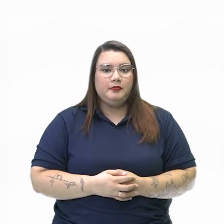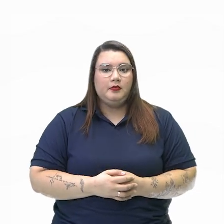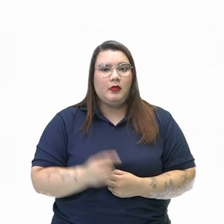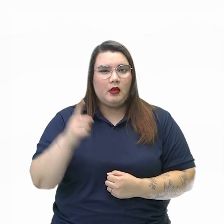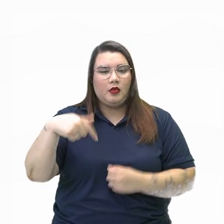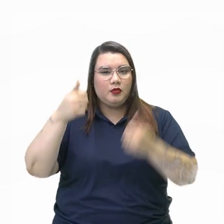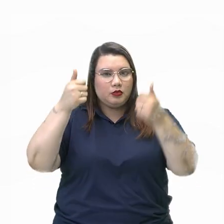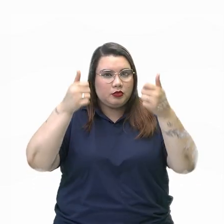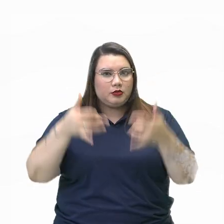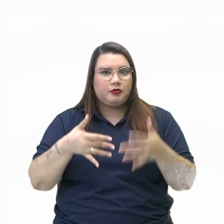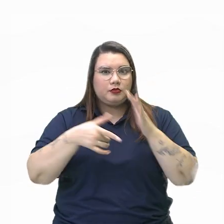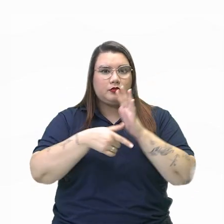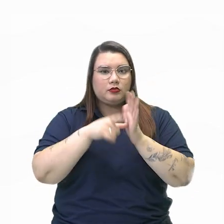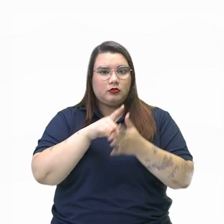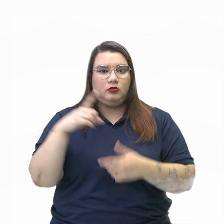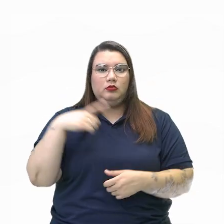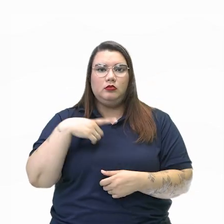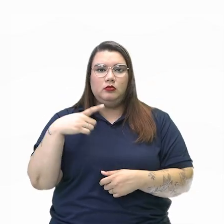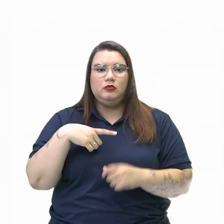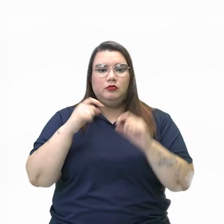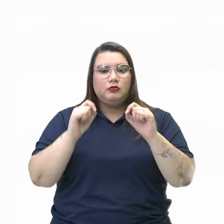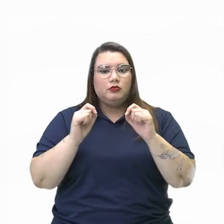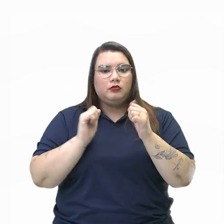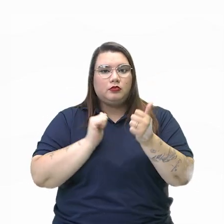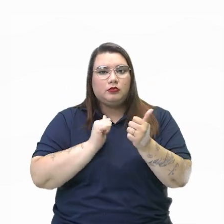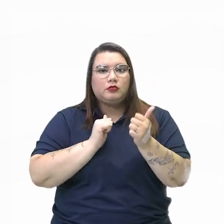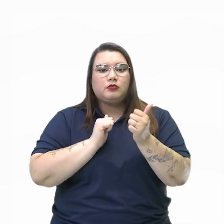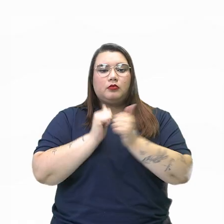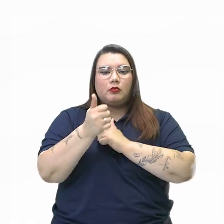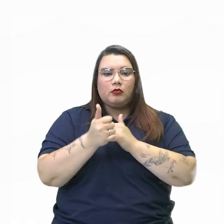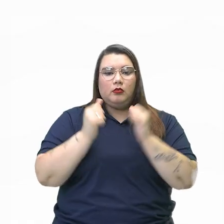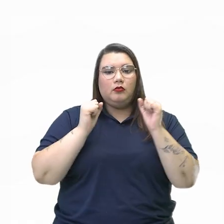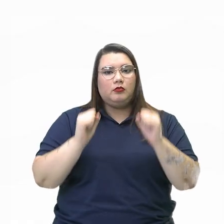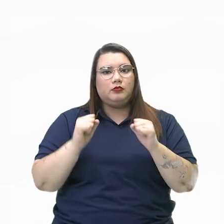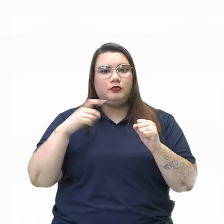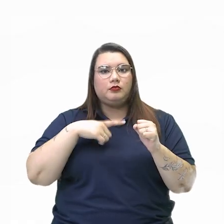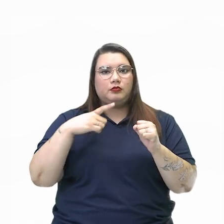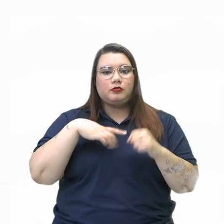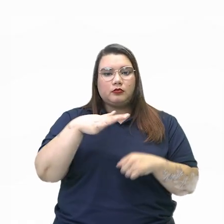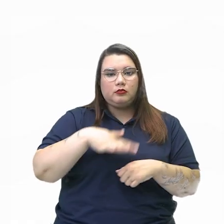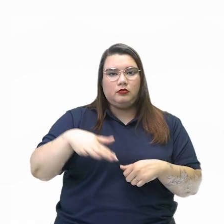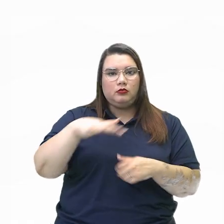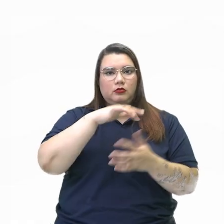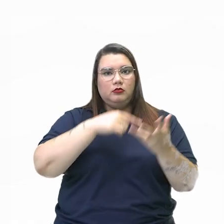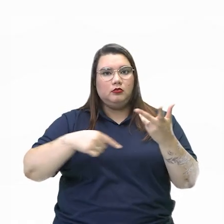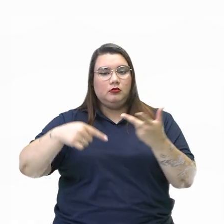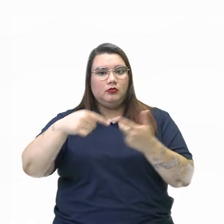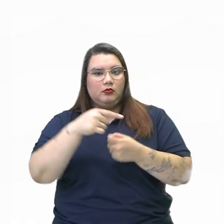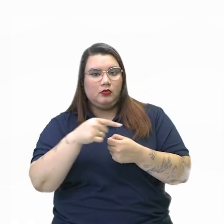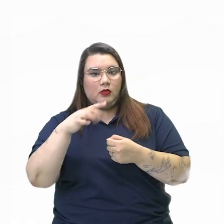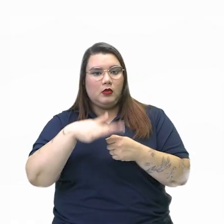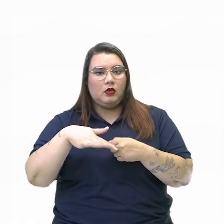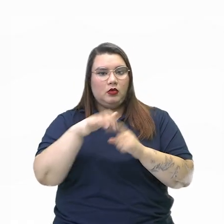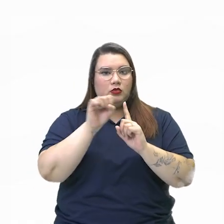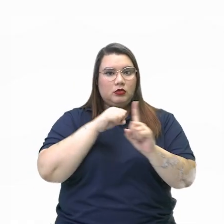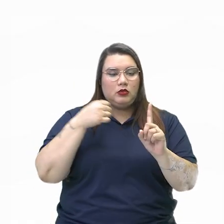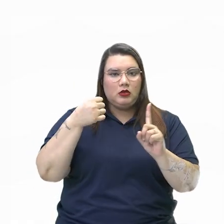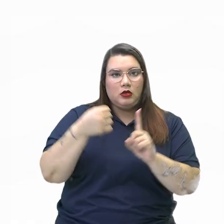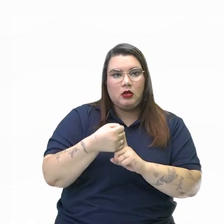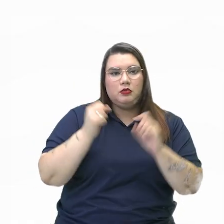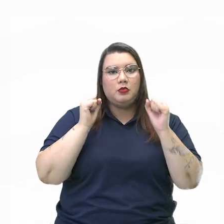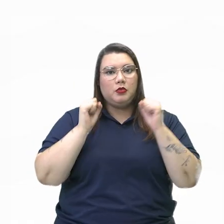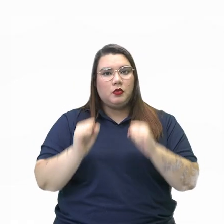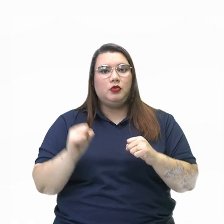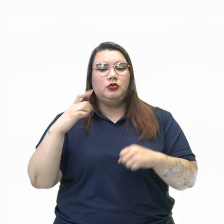para vocês. Existem esportes que podem abranger aí diversos setores da sociedade, né, que podem